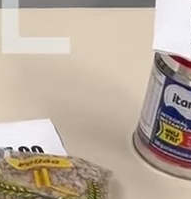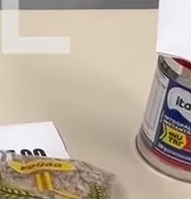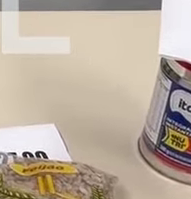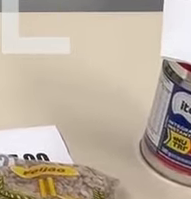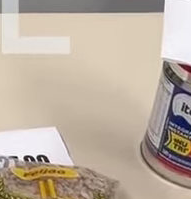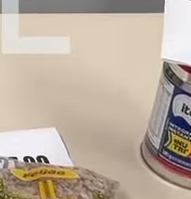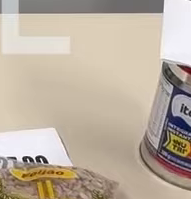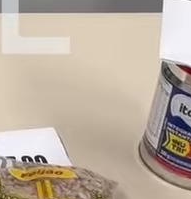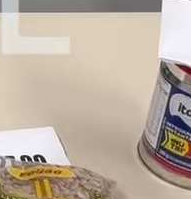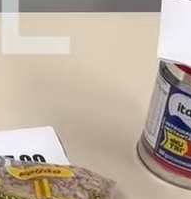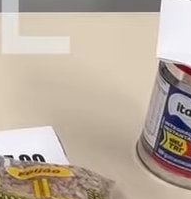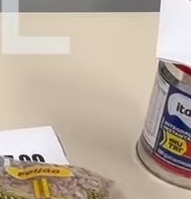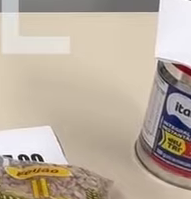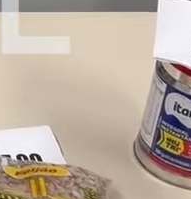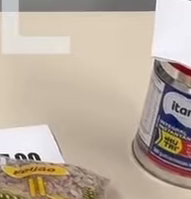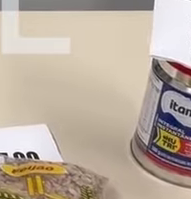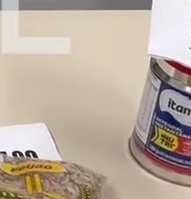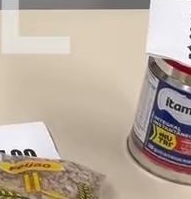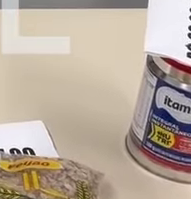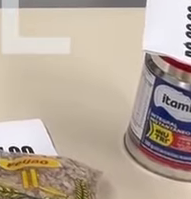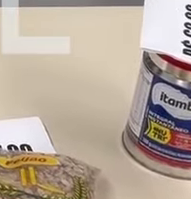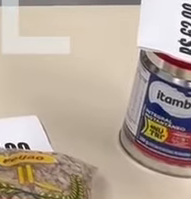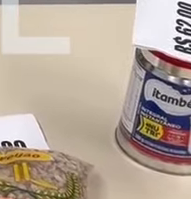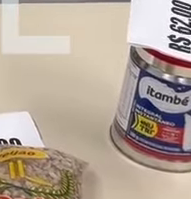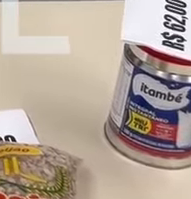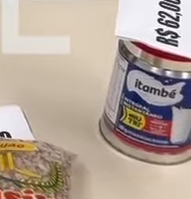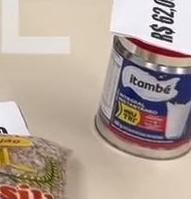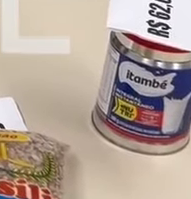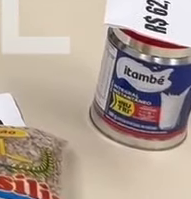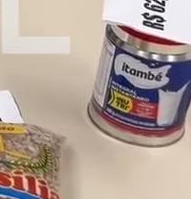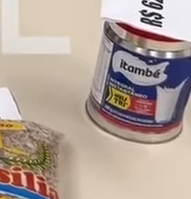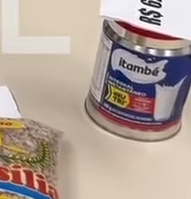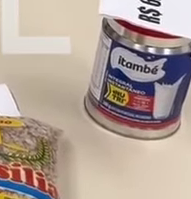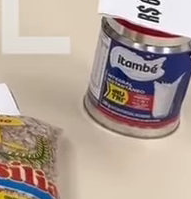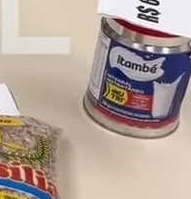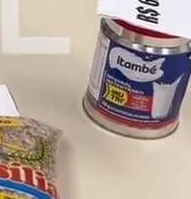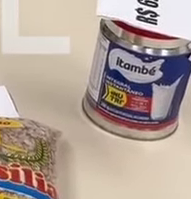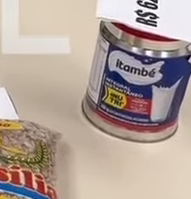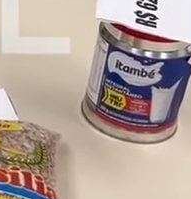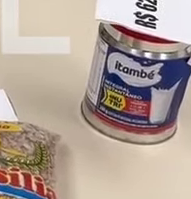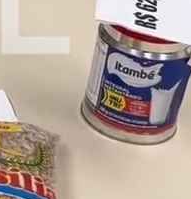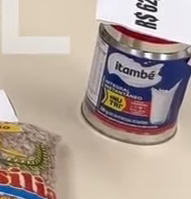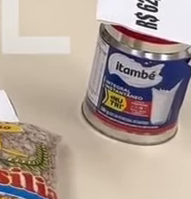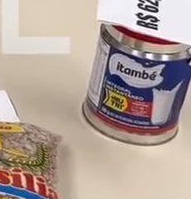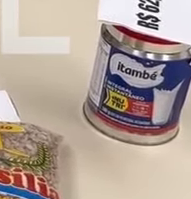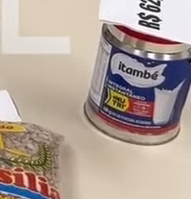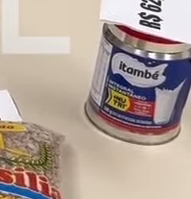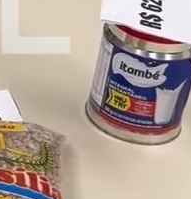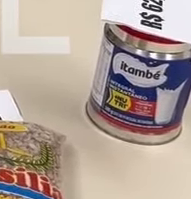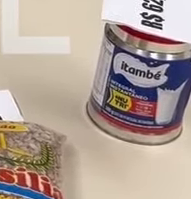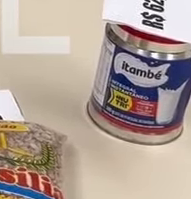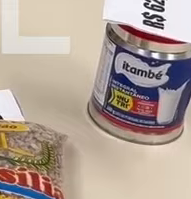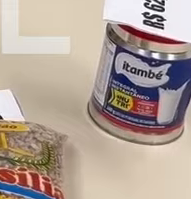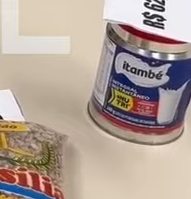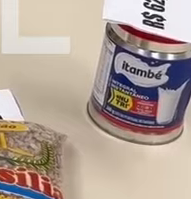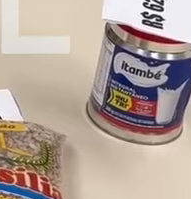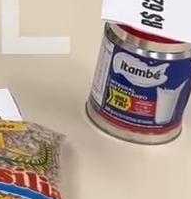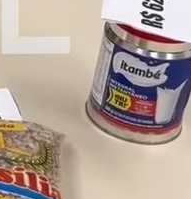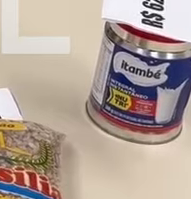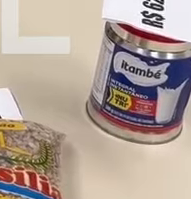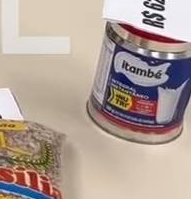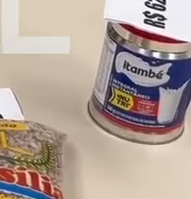r99 R 7,99 vou mostrar para vocês quanto que Eles pagaram r$ 5 o governo pagou R